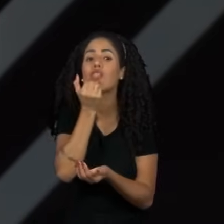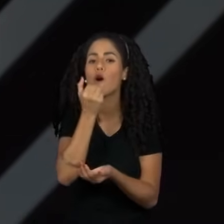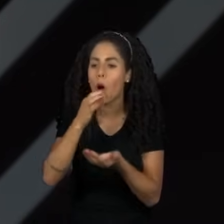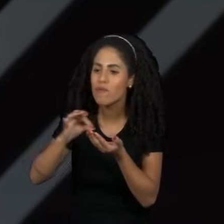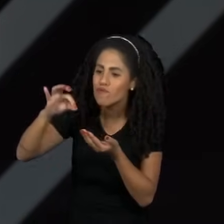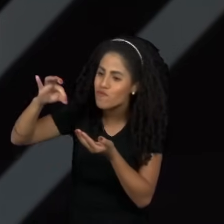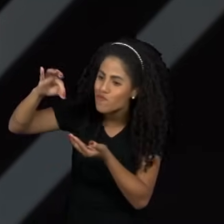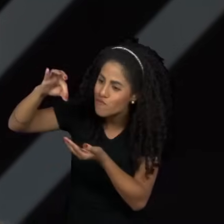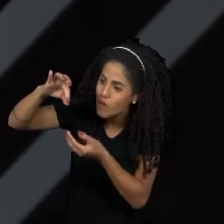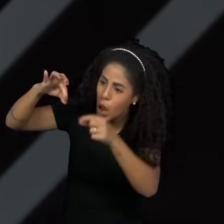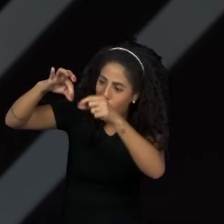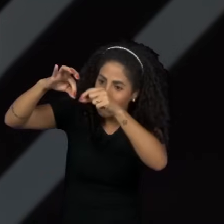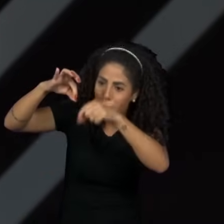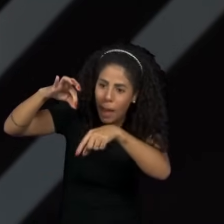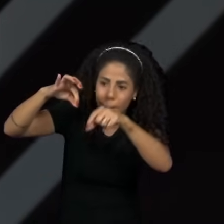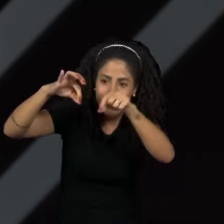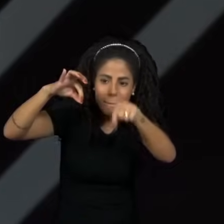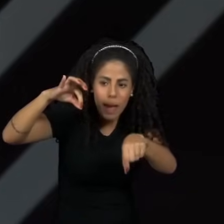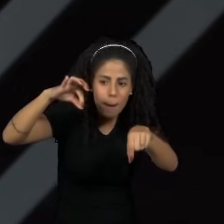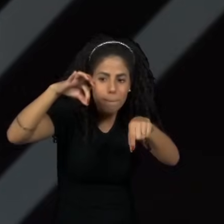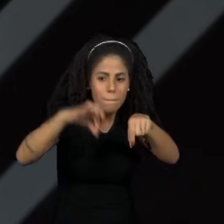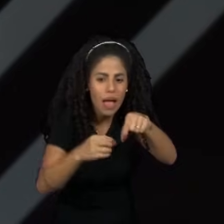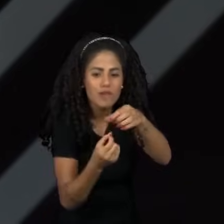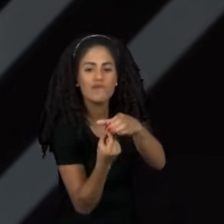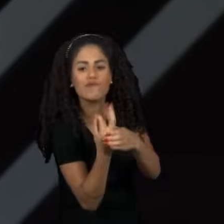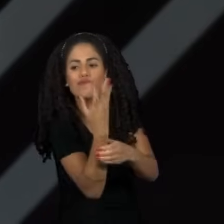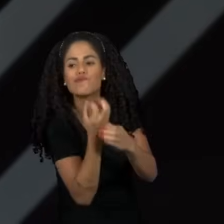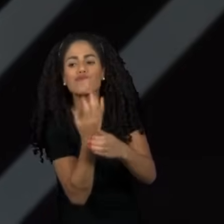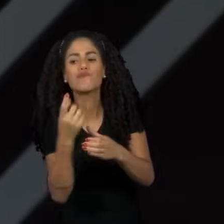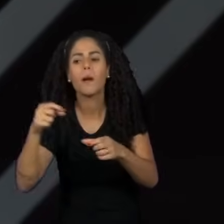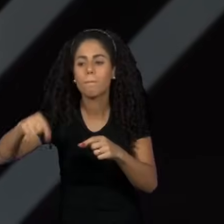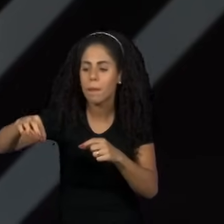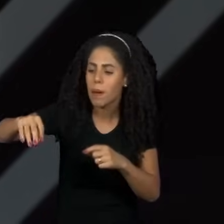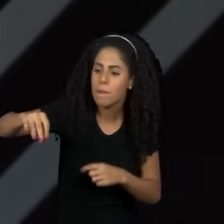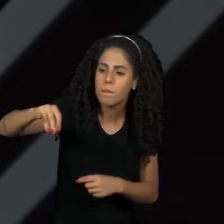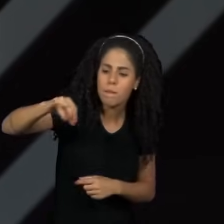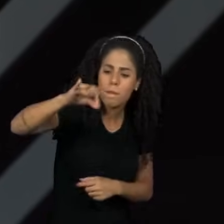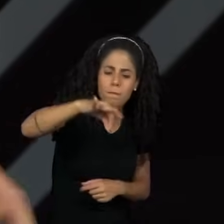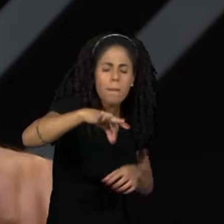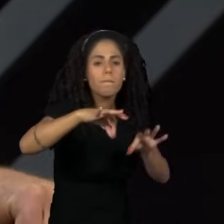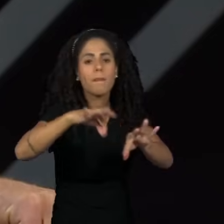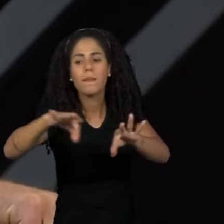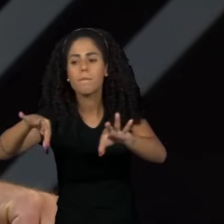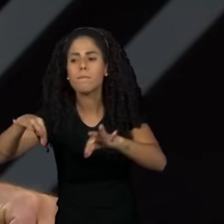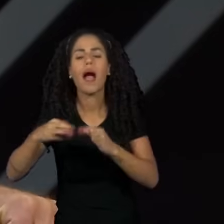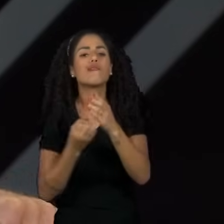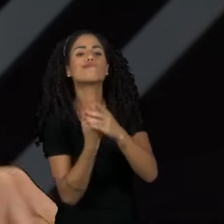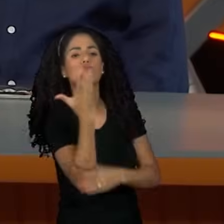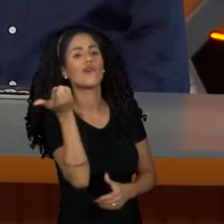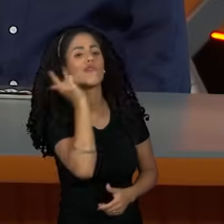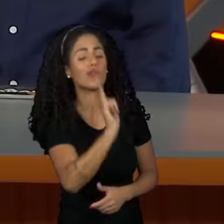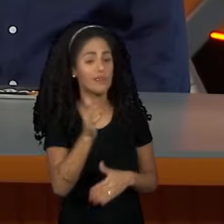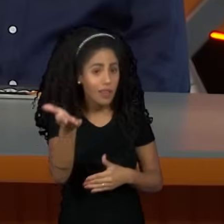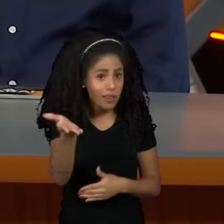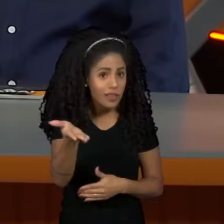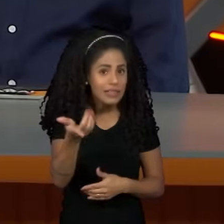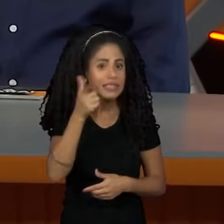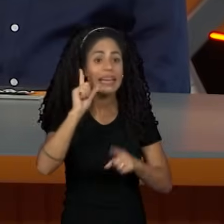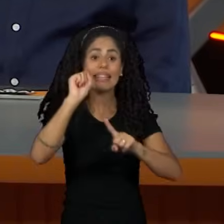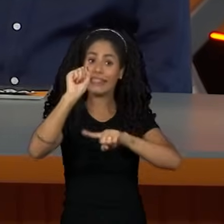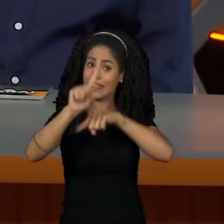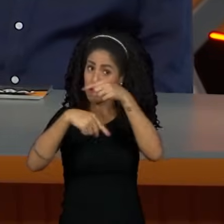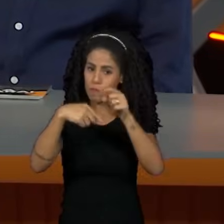erva de passarinho nas plantas que ele observa ou considera que é necessário, e depois a